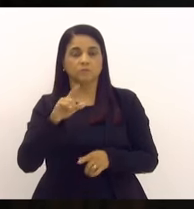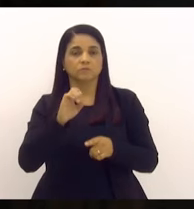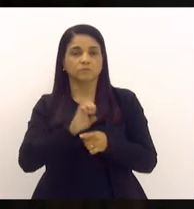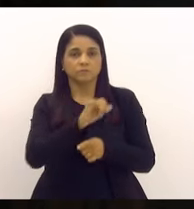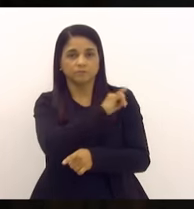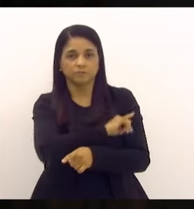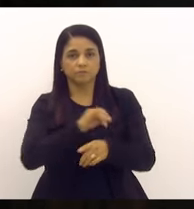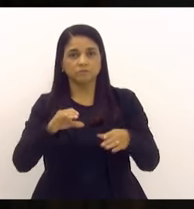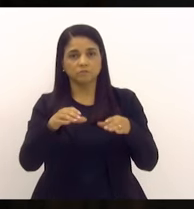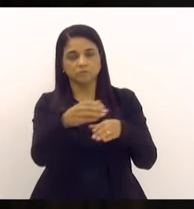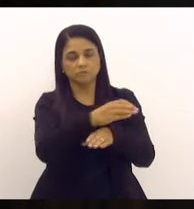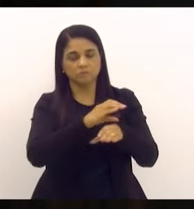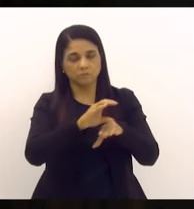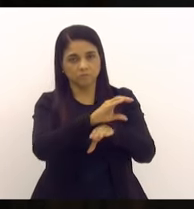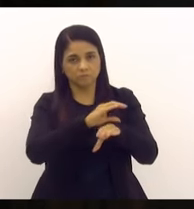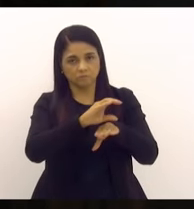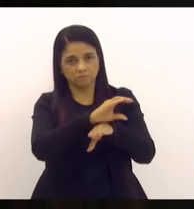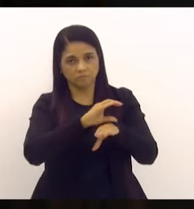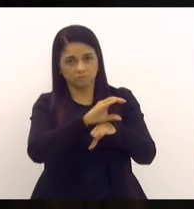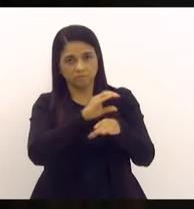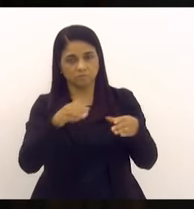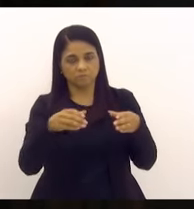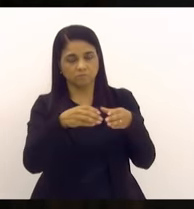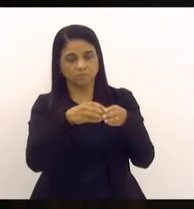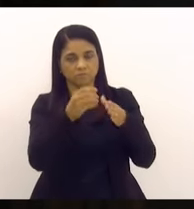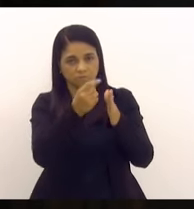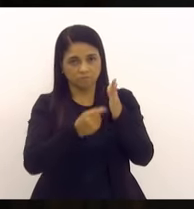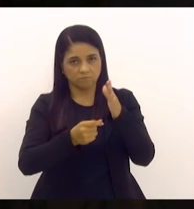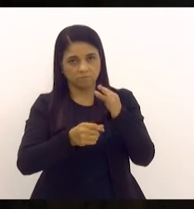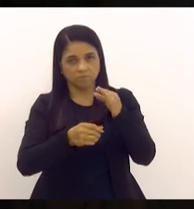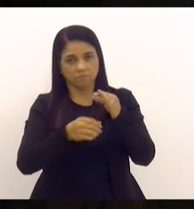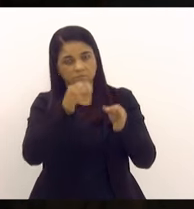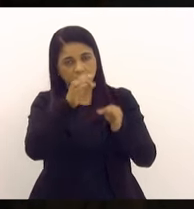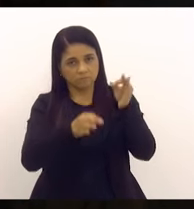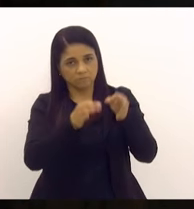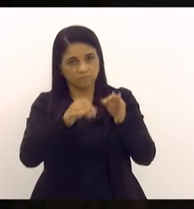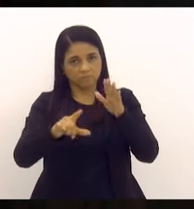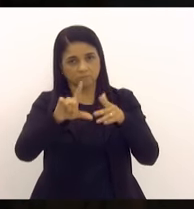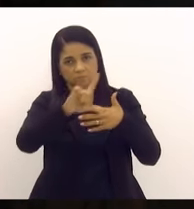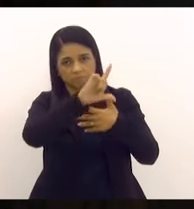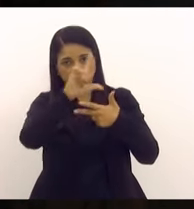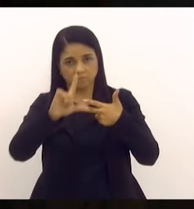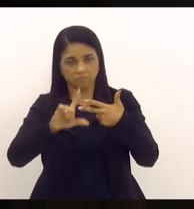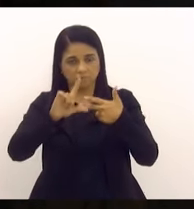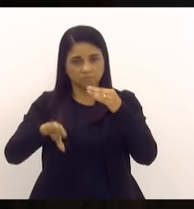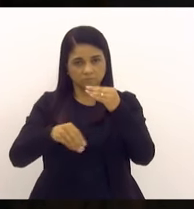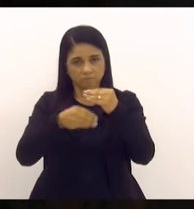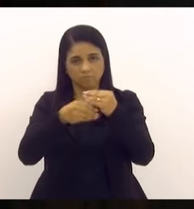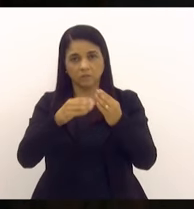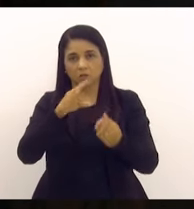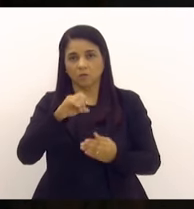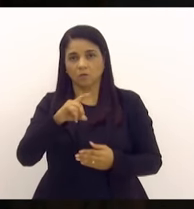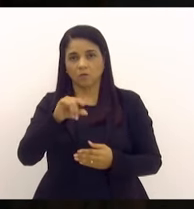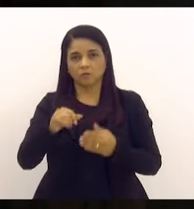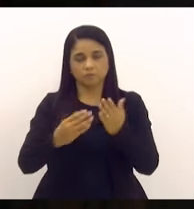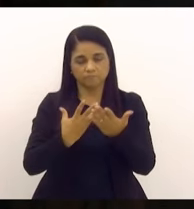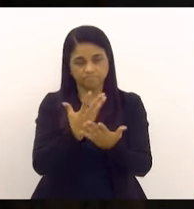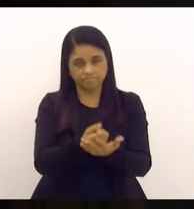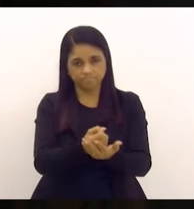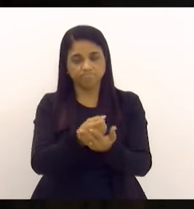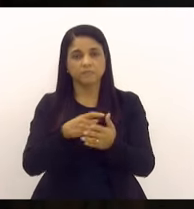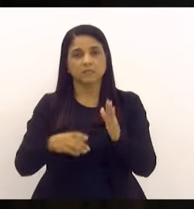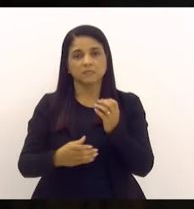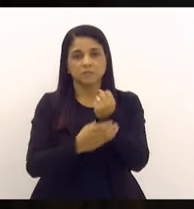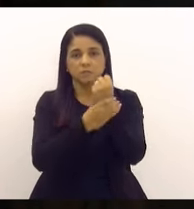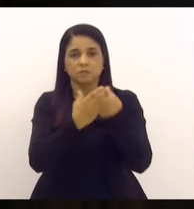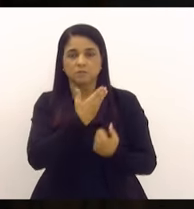Constituição e Justiça pela Constitucionalidade, de Legislação Constitucional Complementar e Códigos, favorável, de